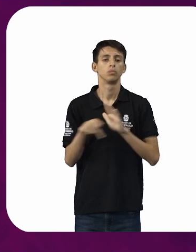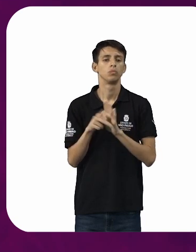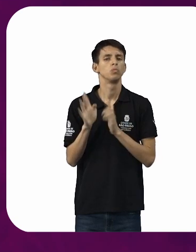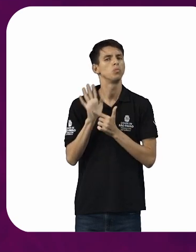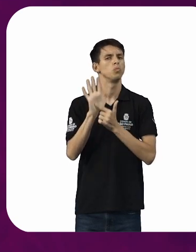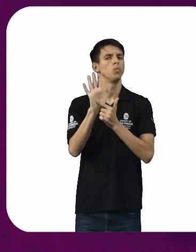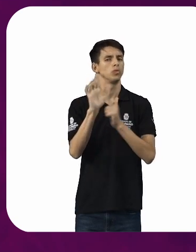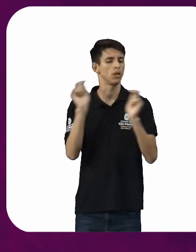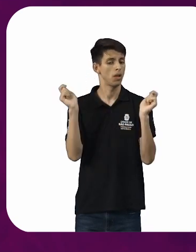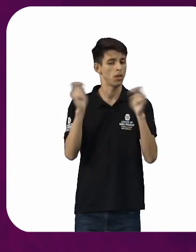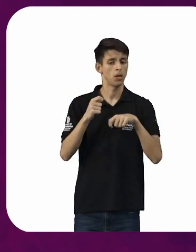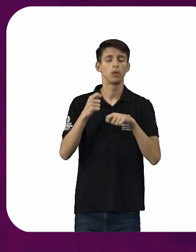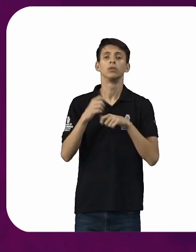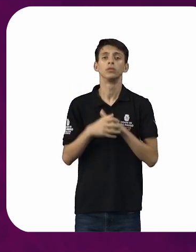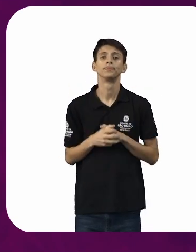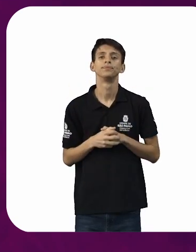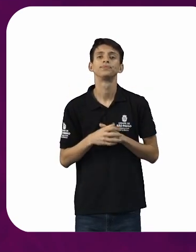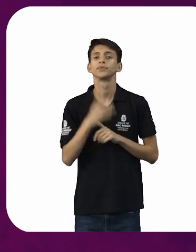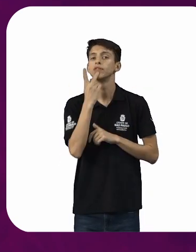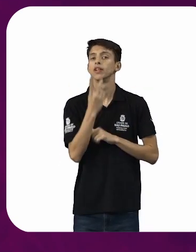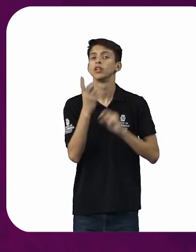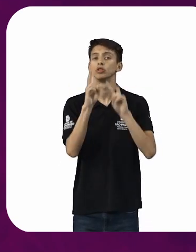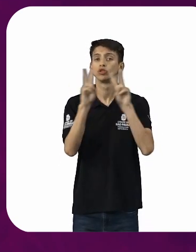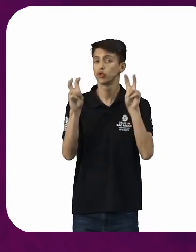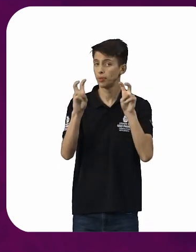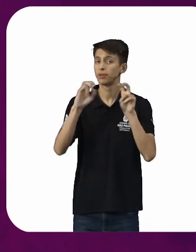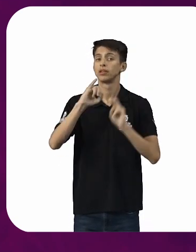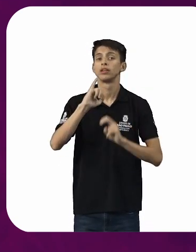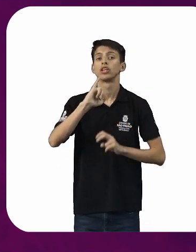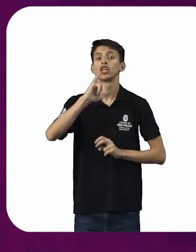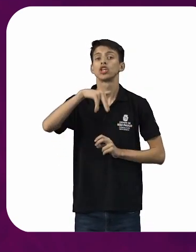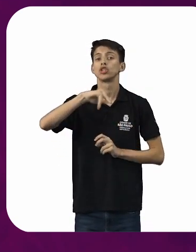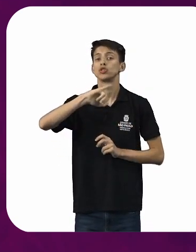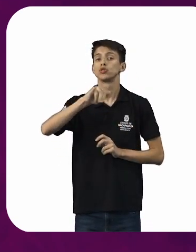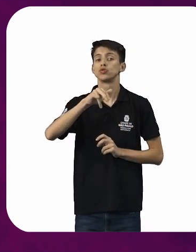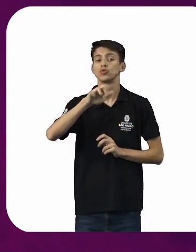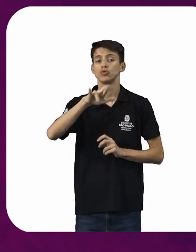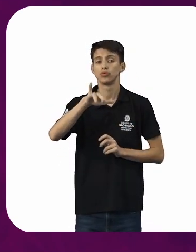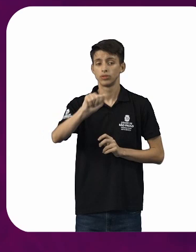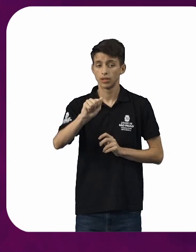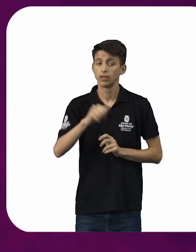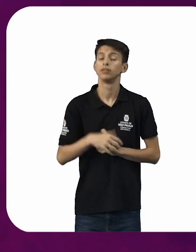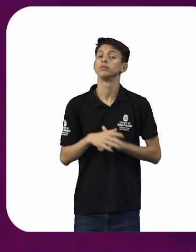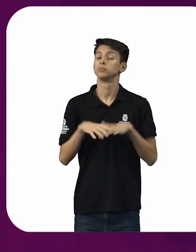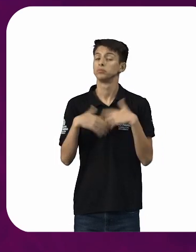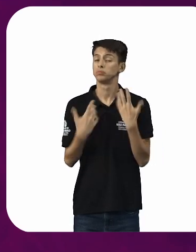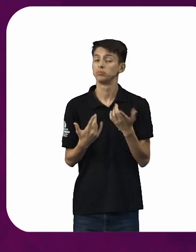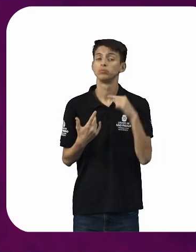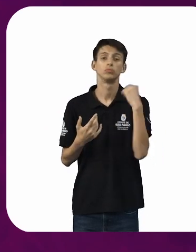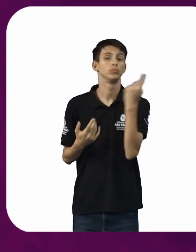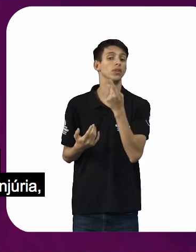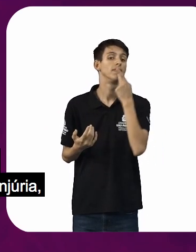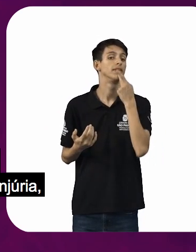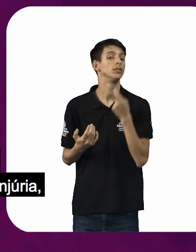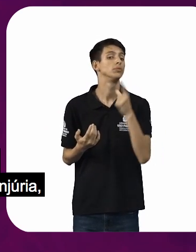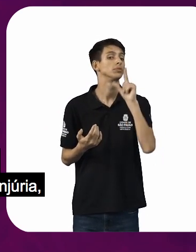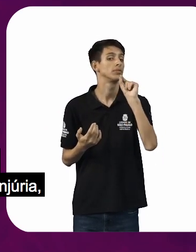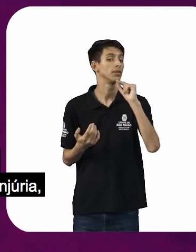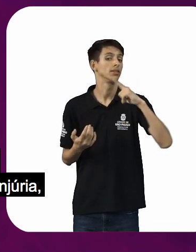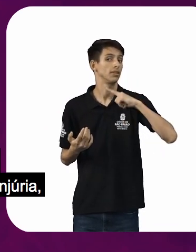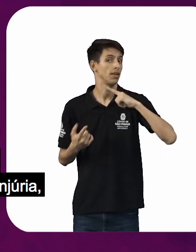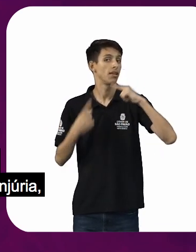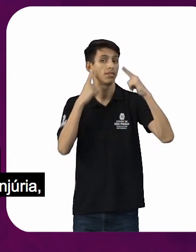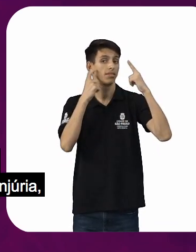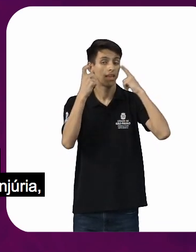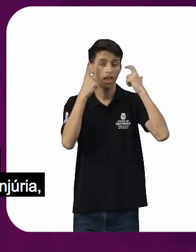equiparados. E quando a gente fala do crime de injúria, né, isso que a gente fica no campo das ideias, digamos assim, é porque a gente tem a ideia